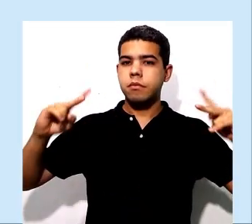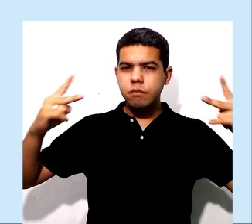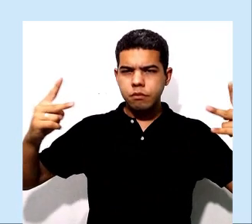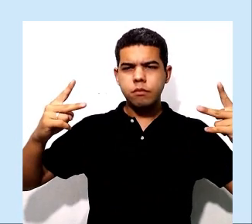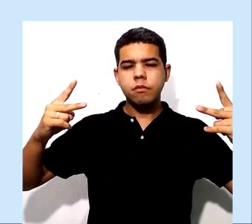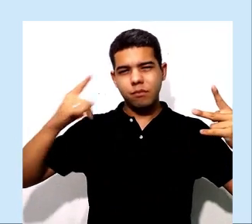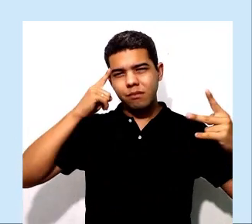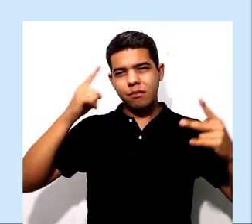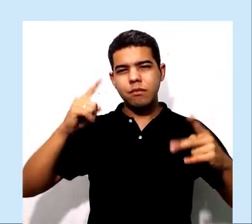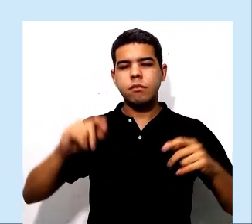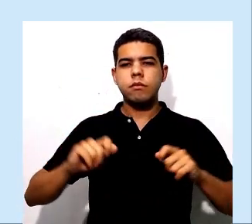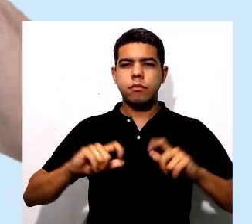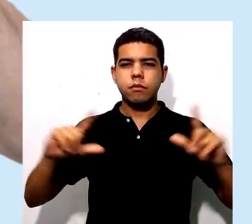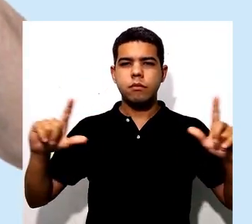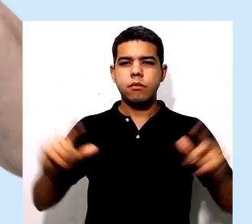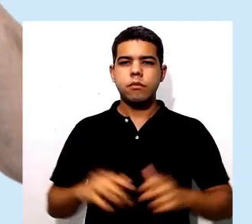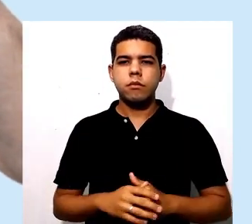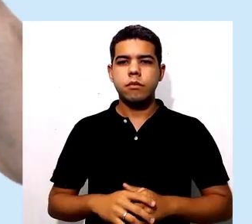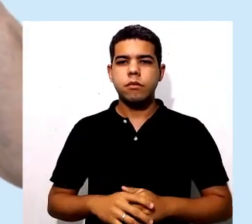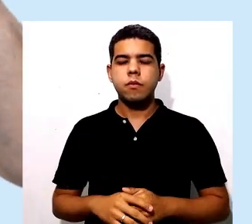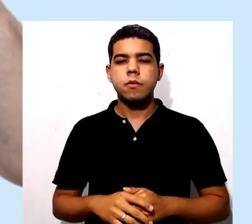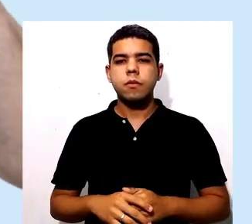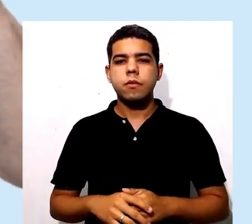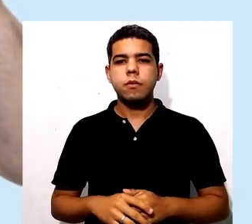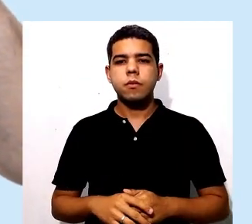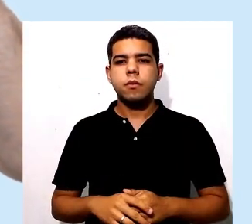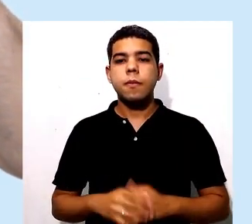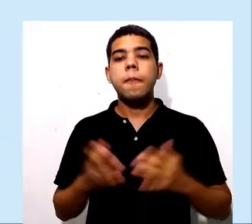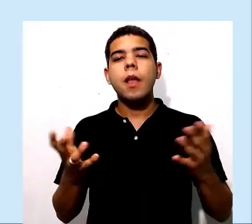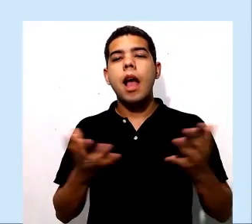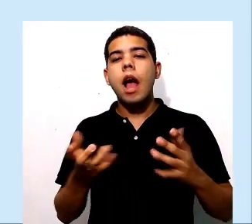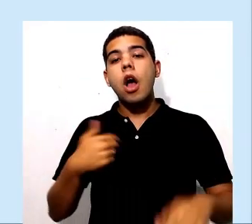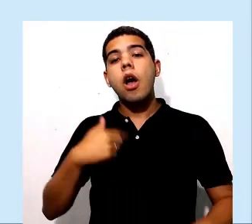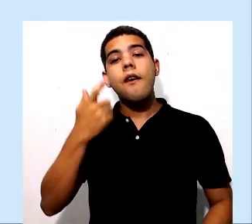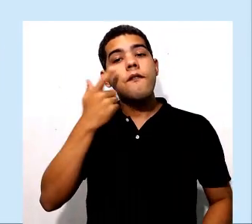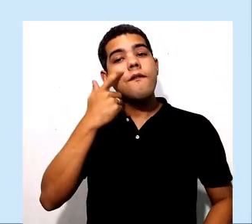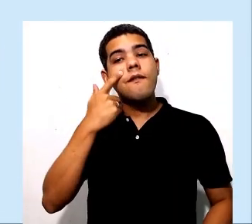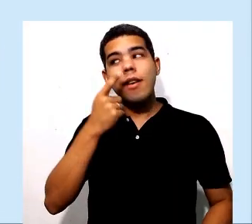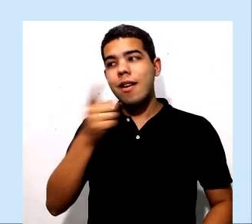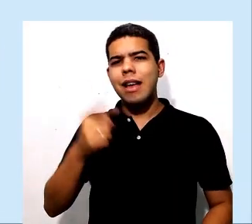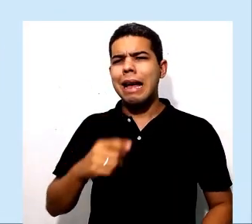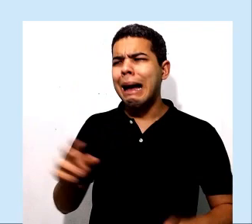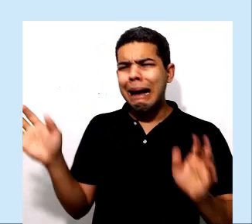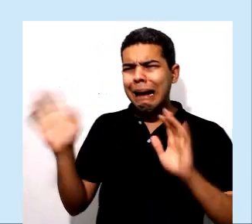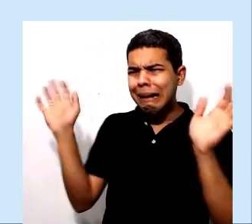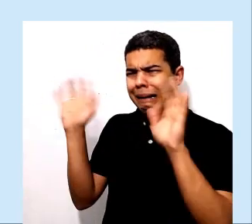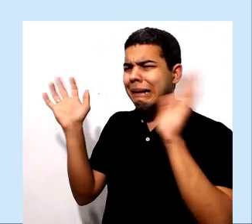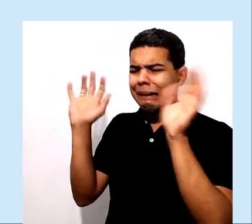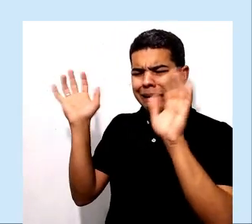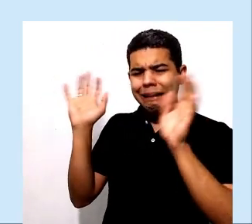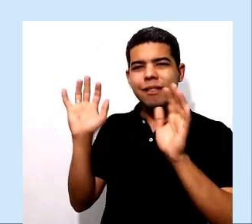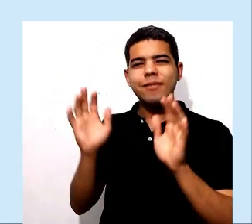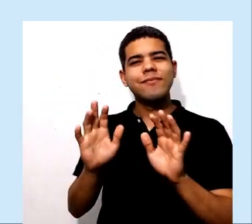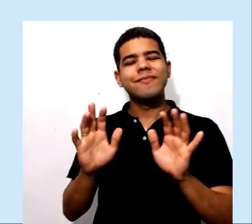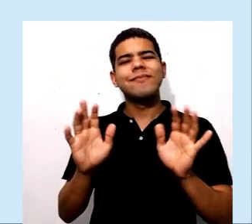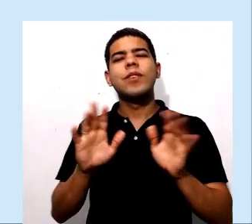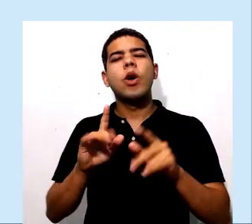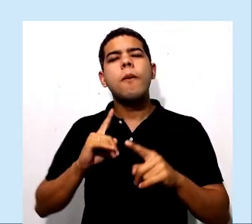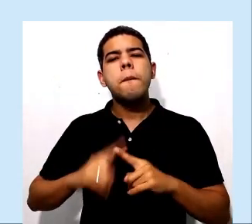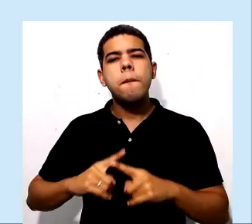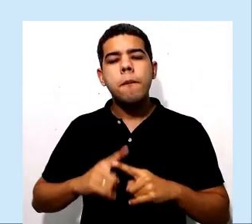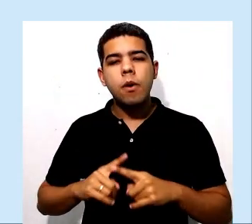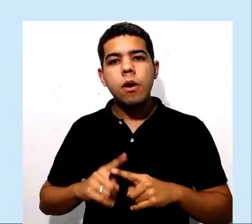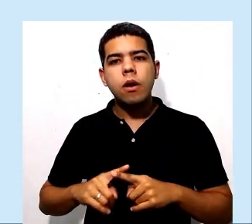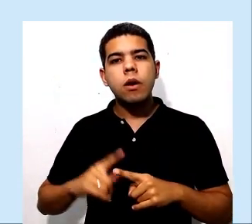Agora, eu vou pegar vocês. Não, professor, não pega. Seguinte, por quê? A gente vê um triângulo, um quadrado, um